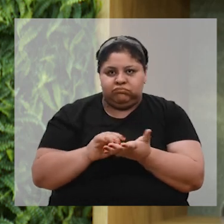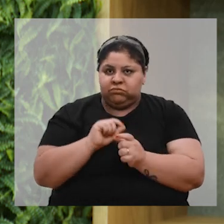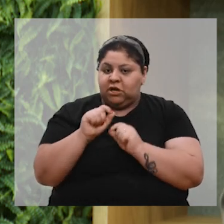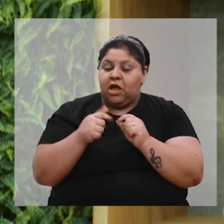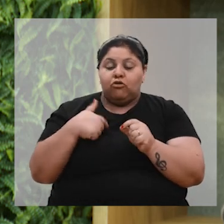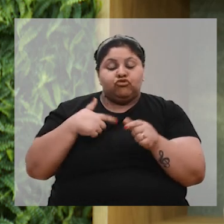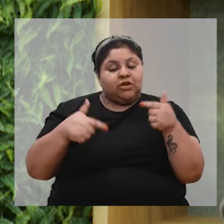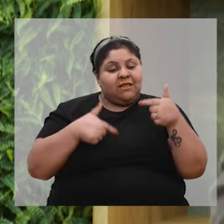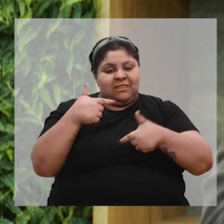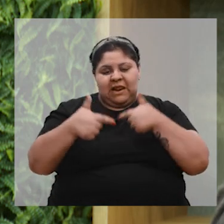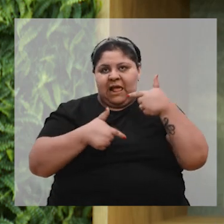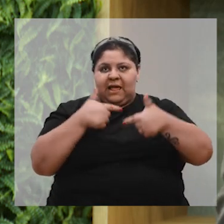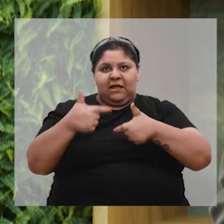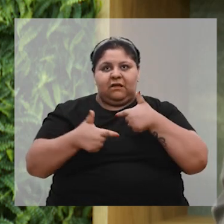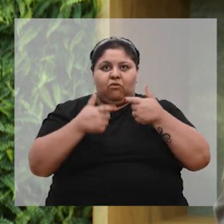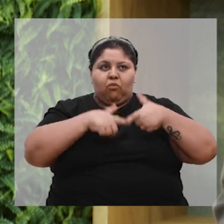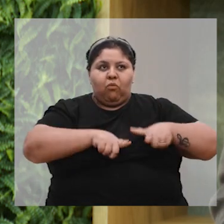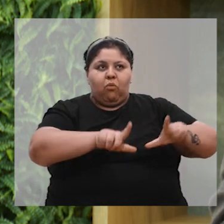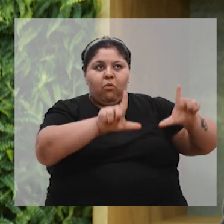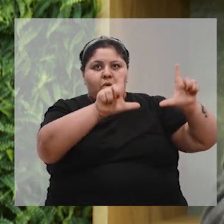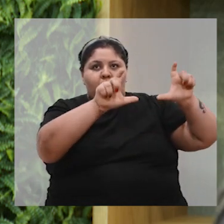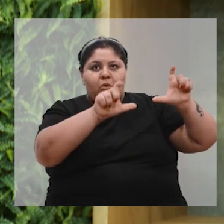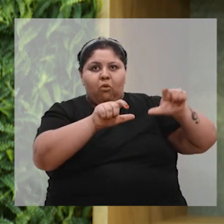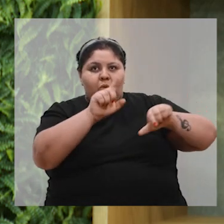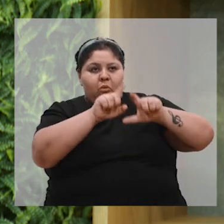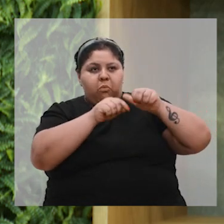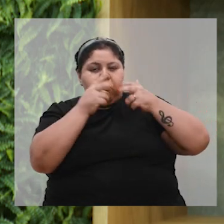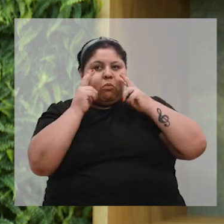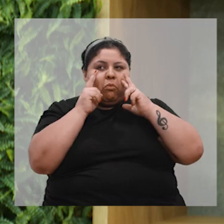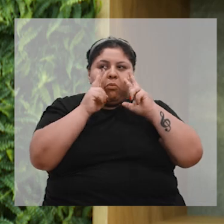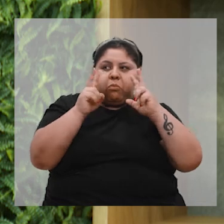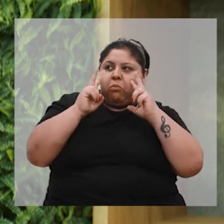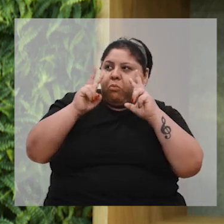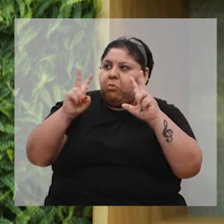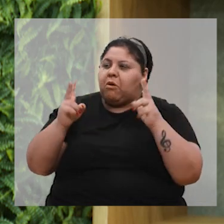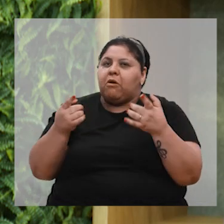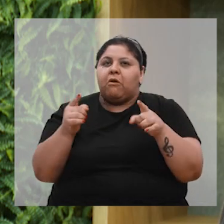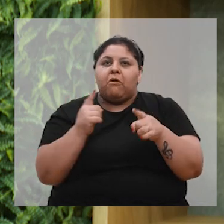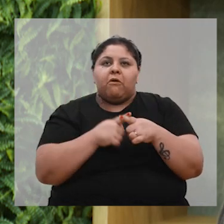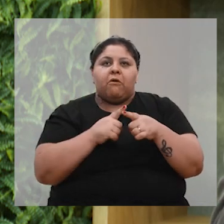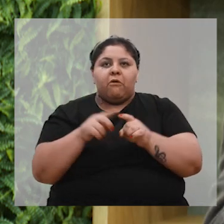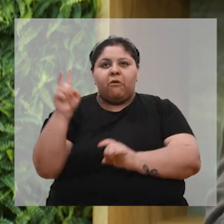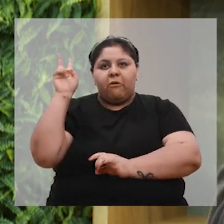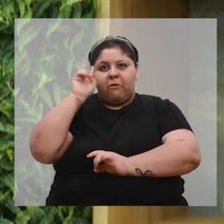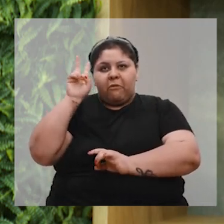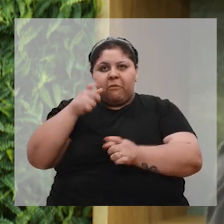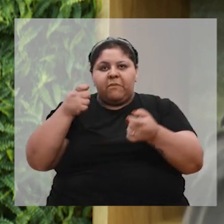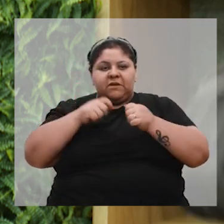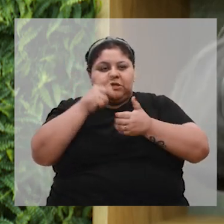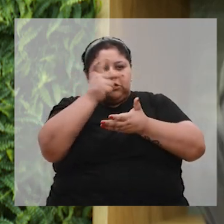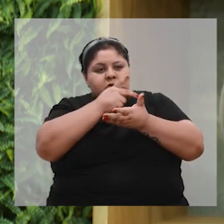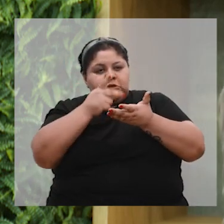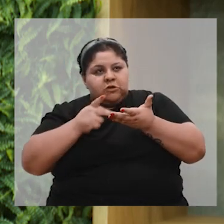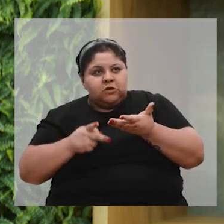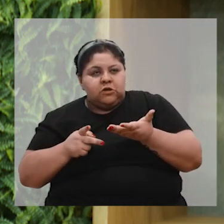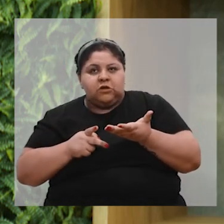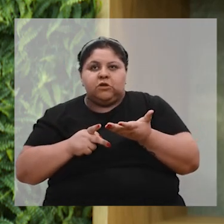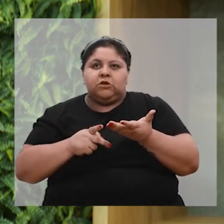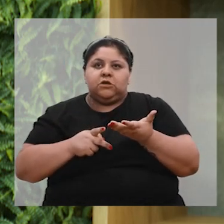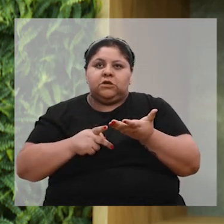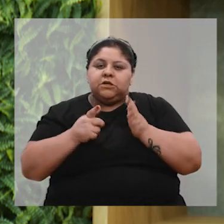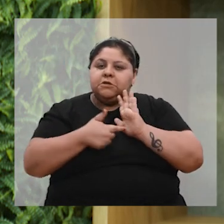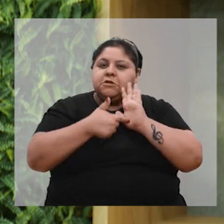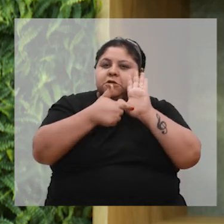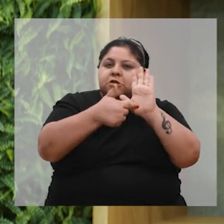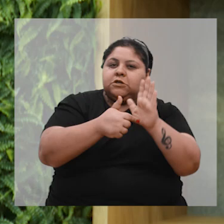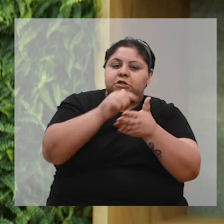Como eu já trabalhava muito com slides, trabalhava muito com materiais muito visuais, né, porque a história precisa de mapas, precisa de figuras, precisa de